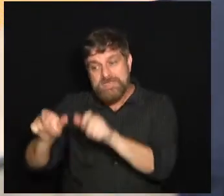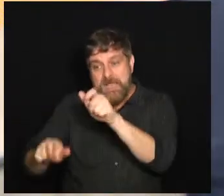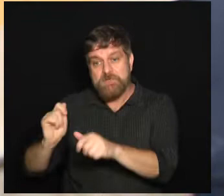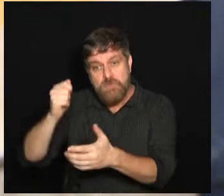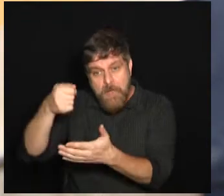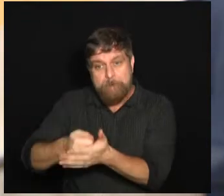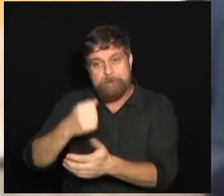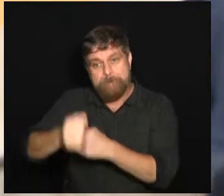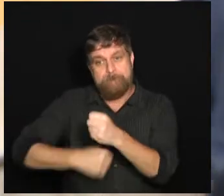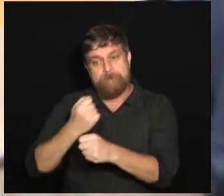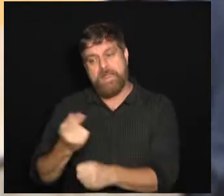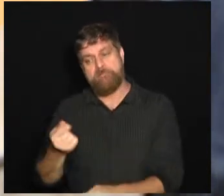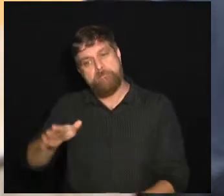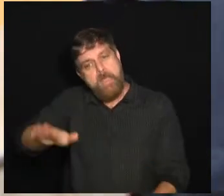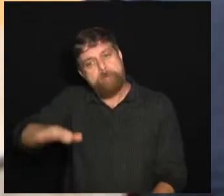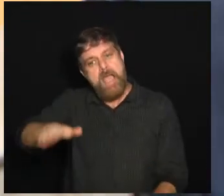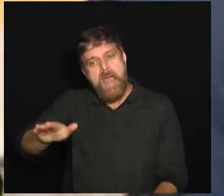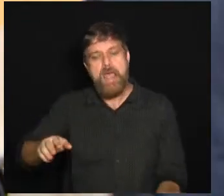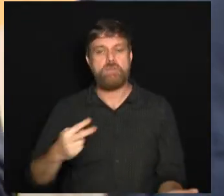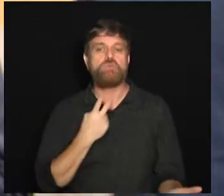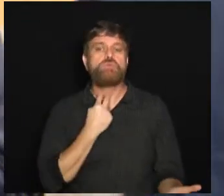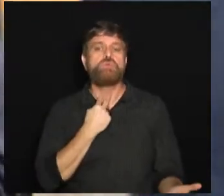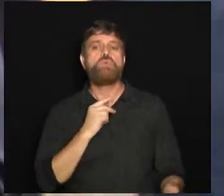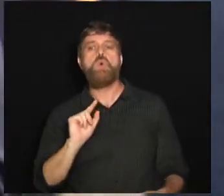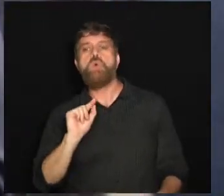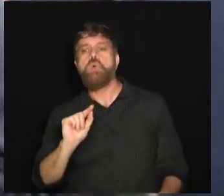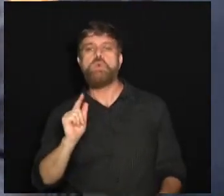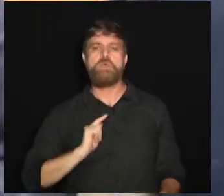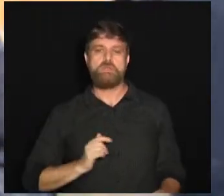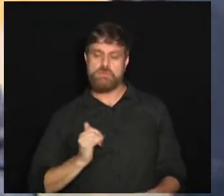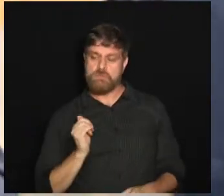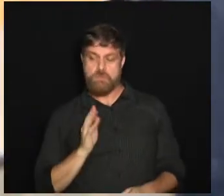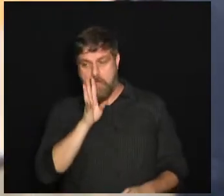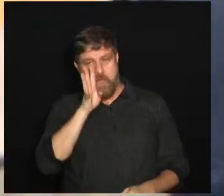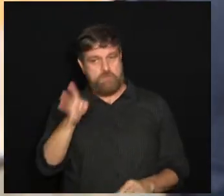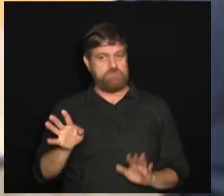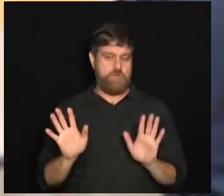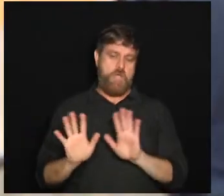subsequente. Essa é a questão. O que não pode, assim, por exemplo, não estou dizendo que é o caso,